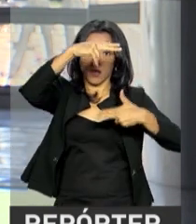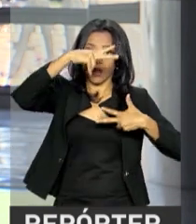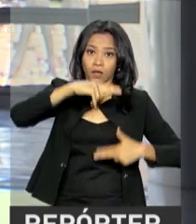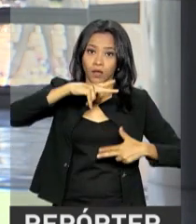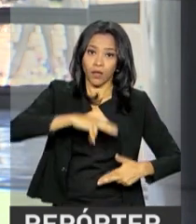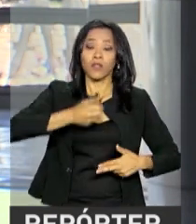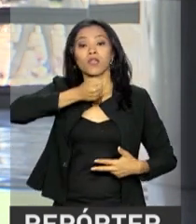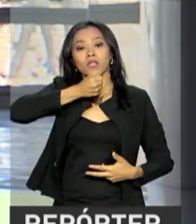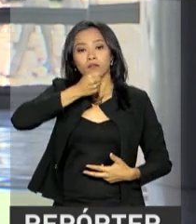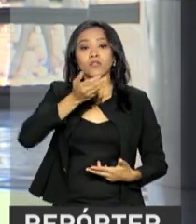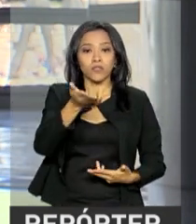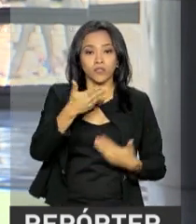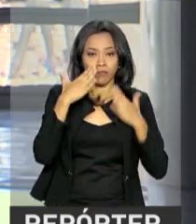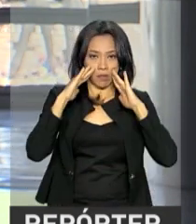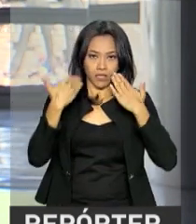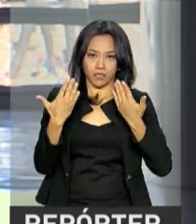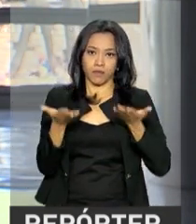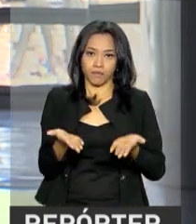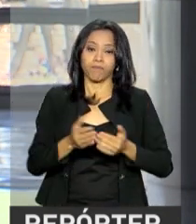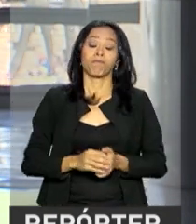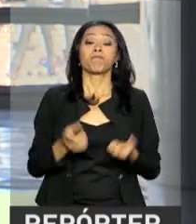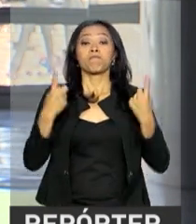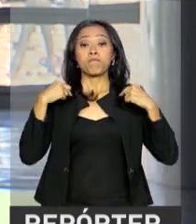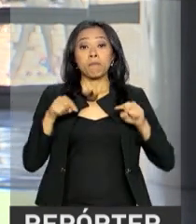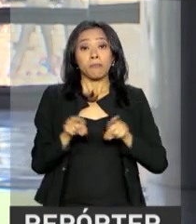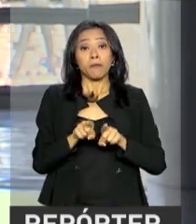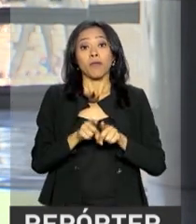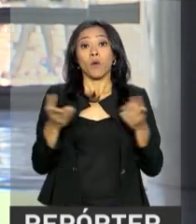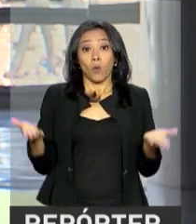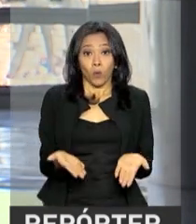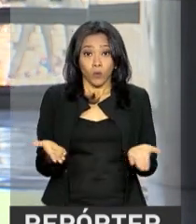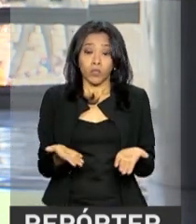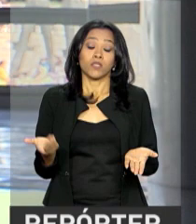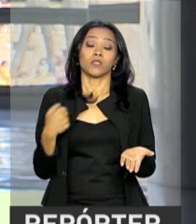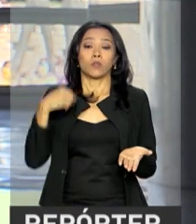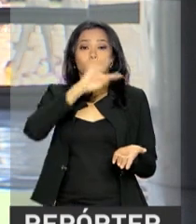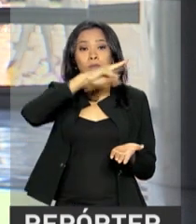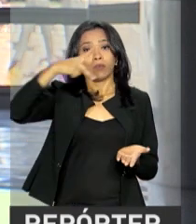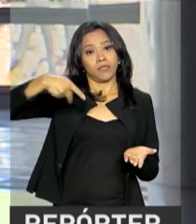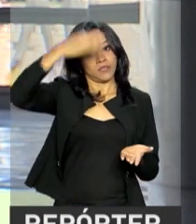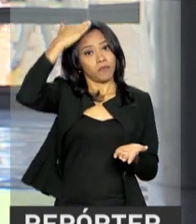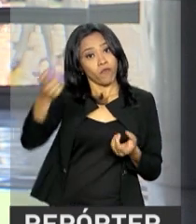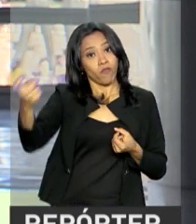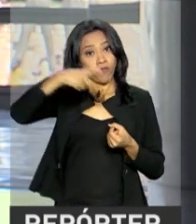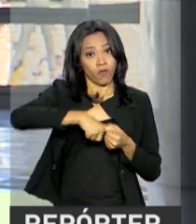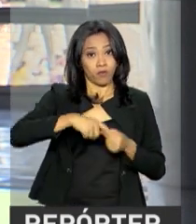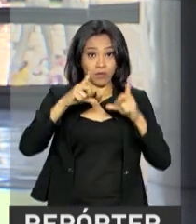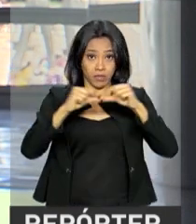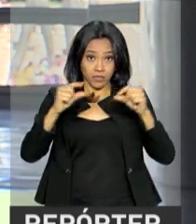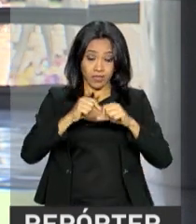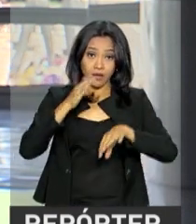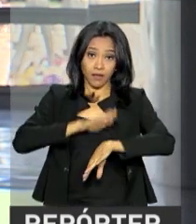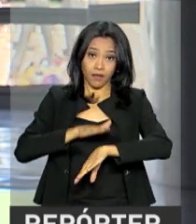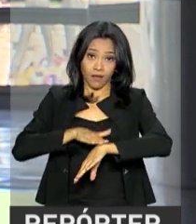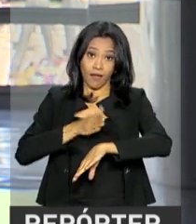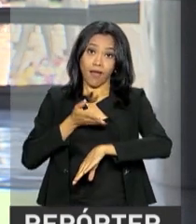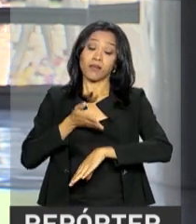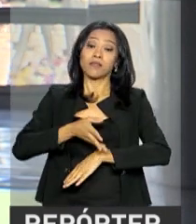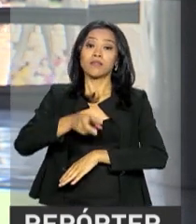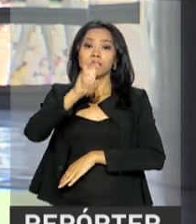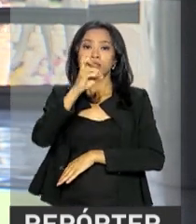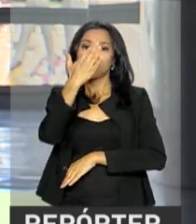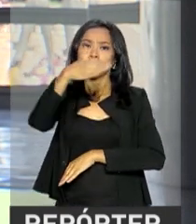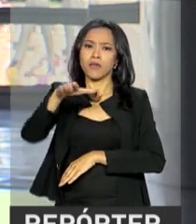entrevista bom o presidente michel temer retorna ainda hoje de são paulo à tarde às 5 e meia ele recebe